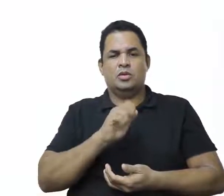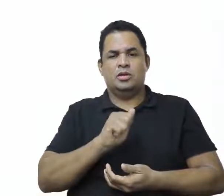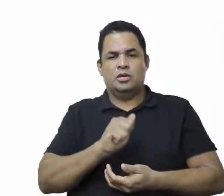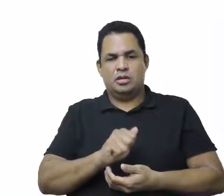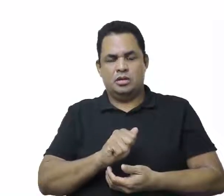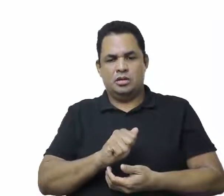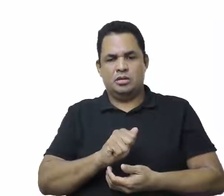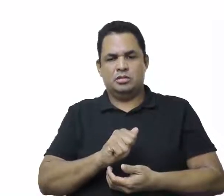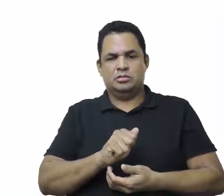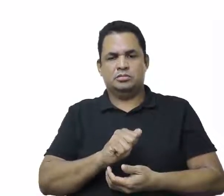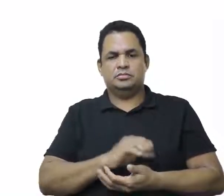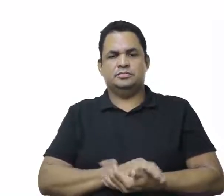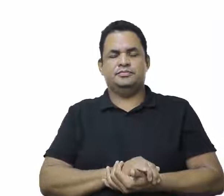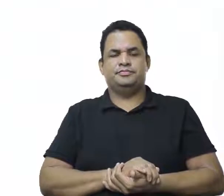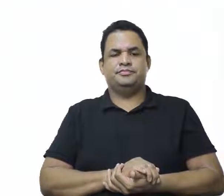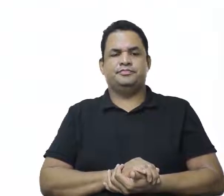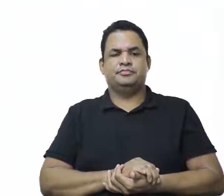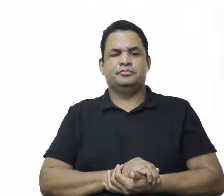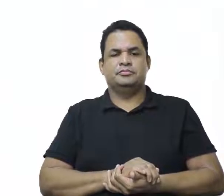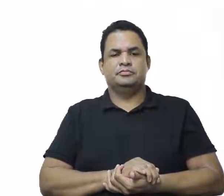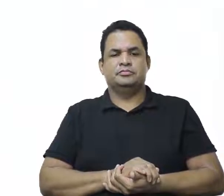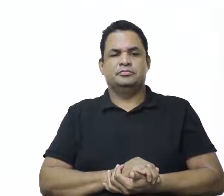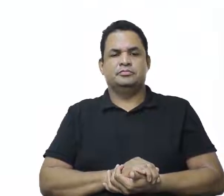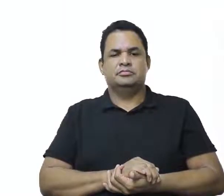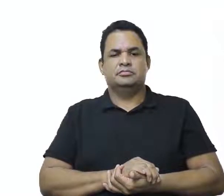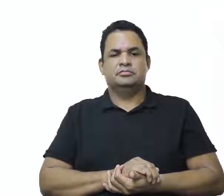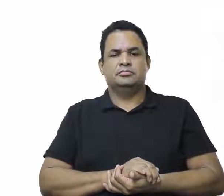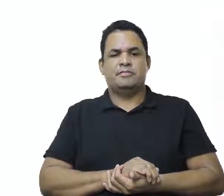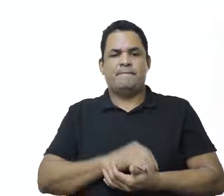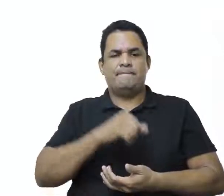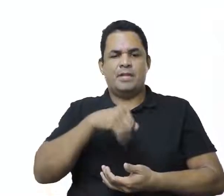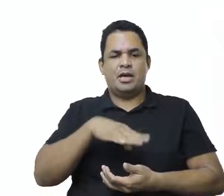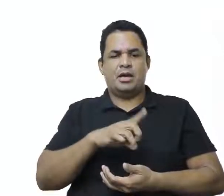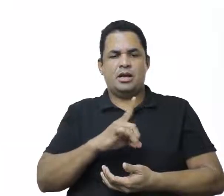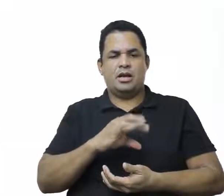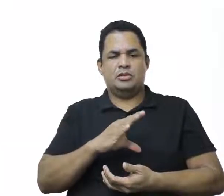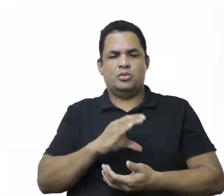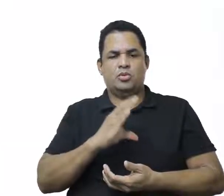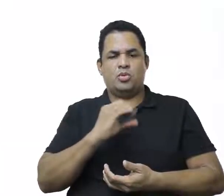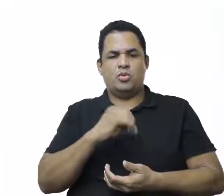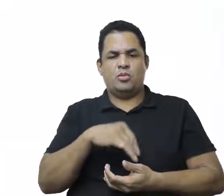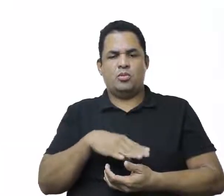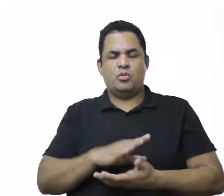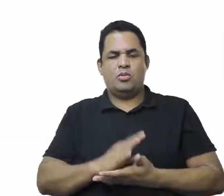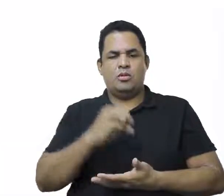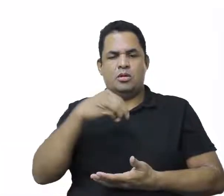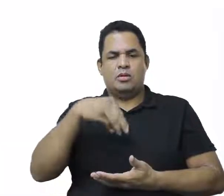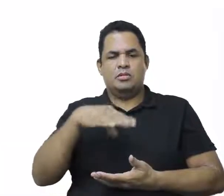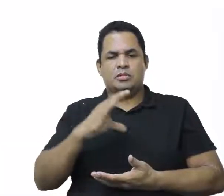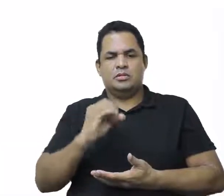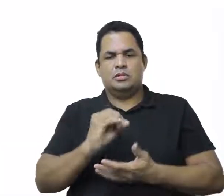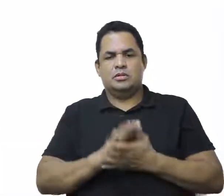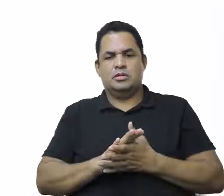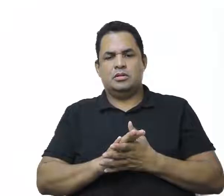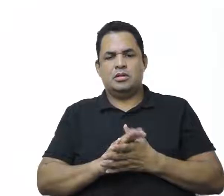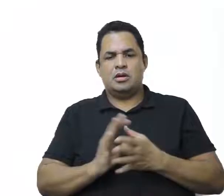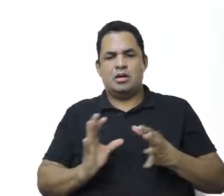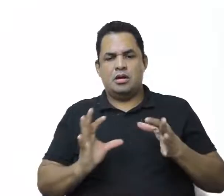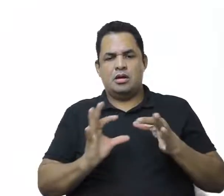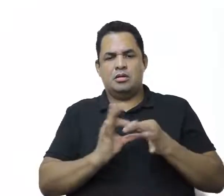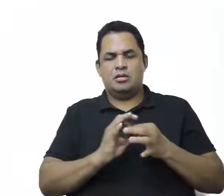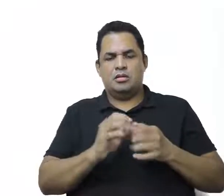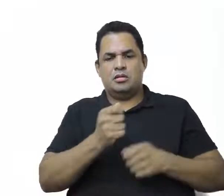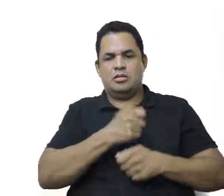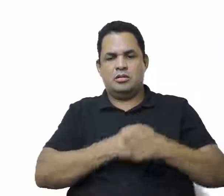Aduaneira, a UA, o Mercado Comum, MC, a União Econômica